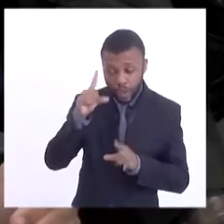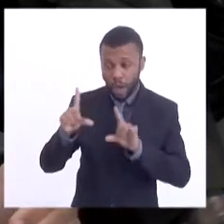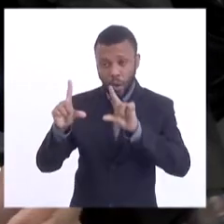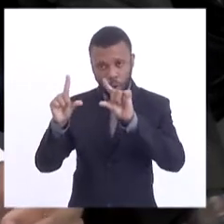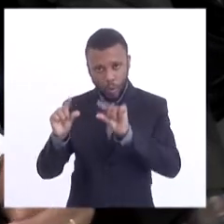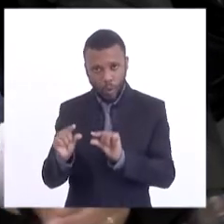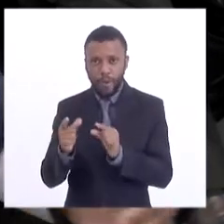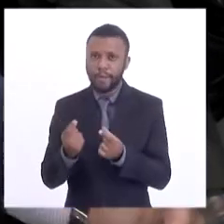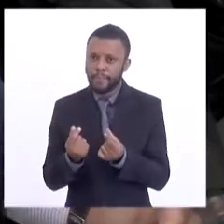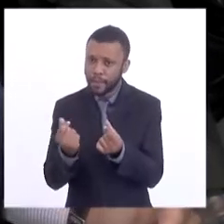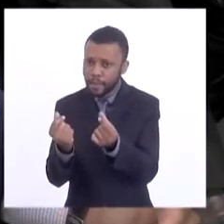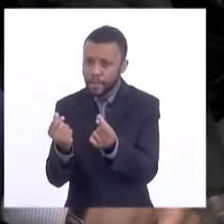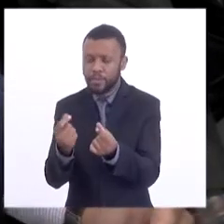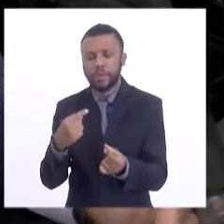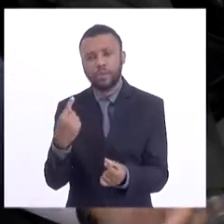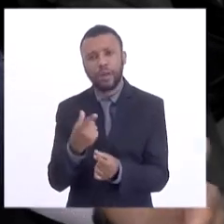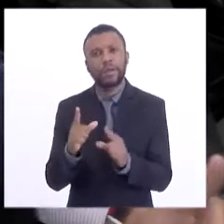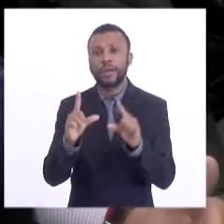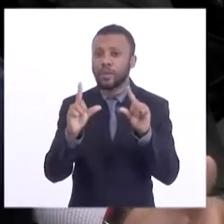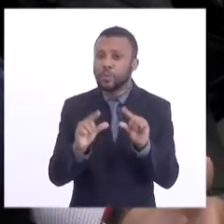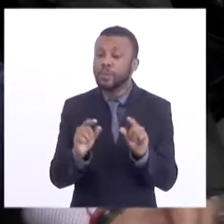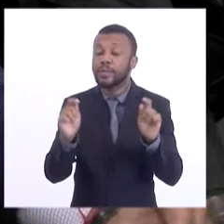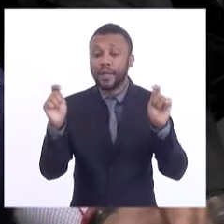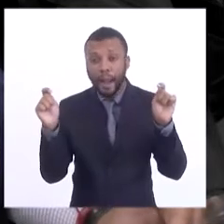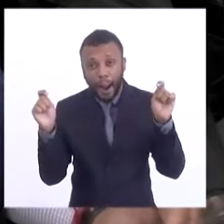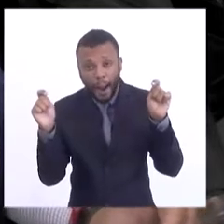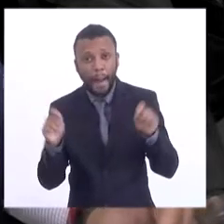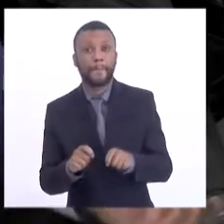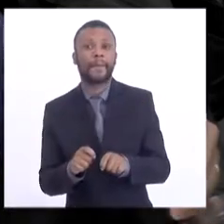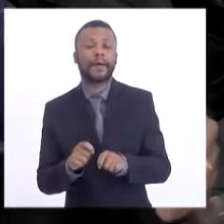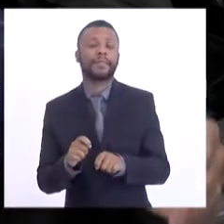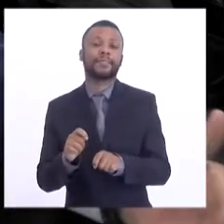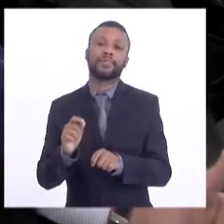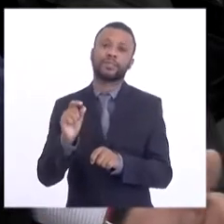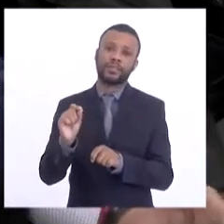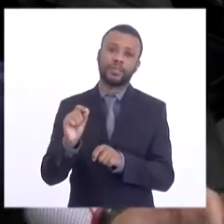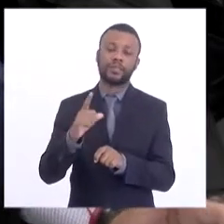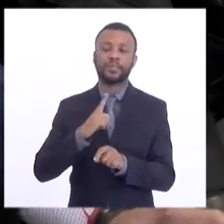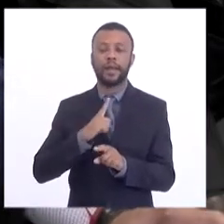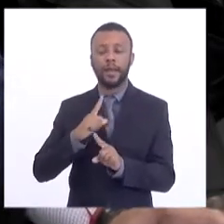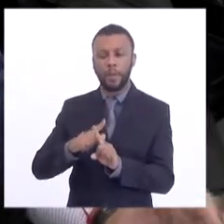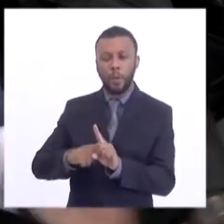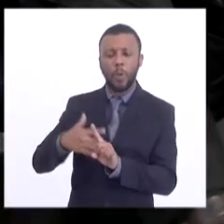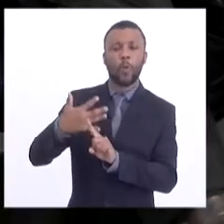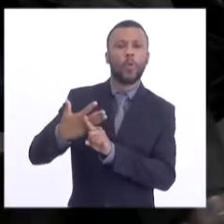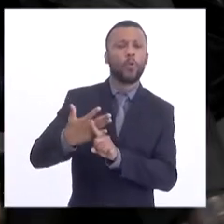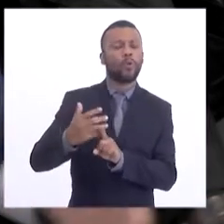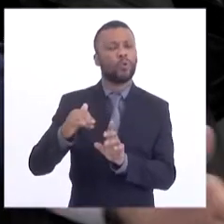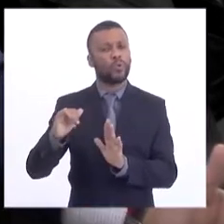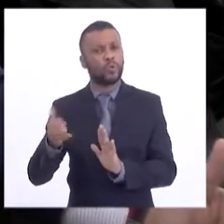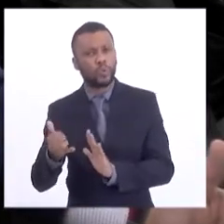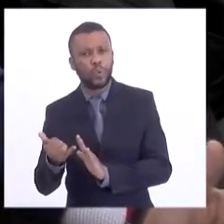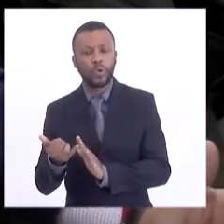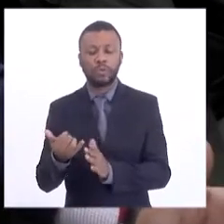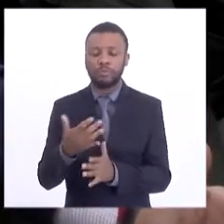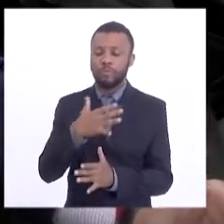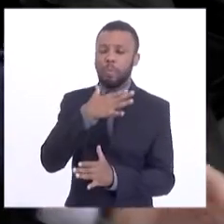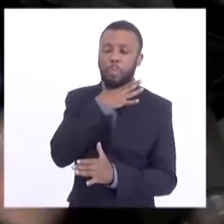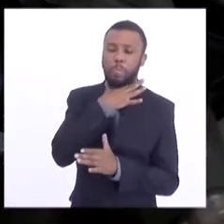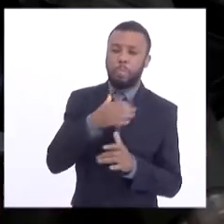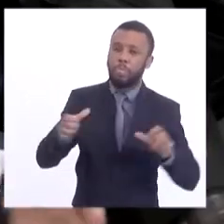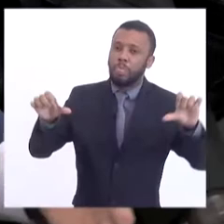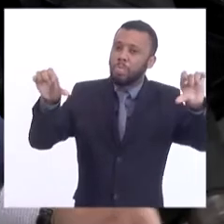preço a gente reduz a capacidade de mão feito então nós estamos num processo